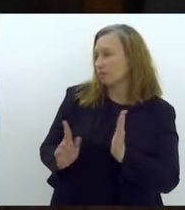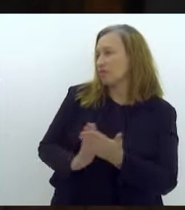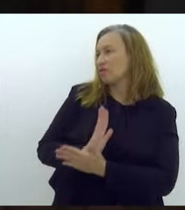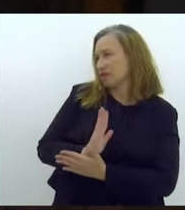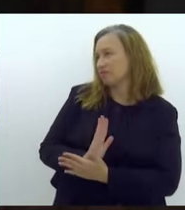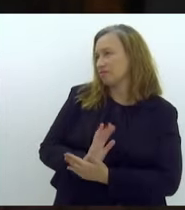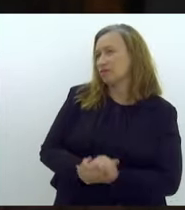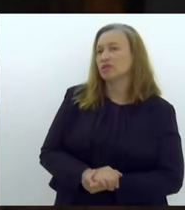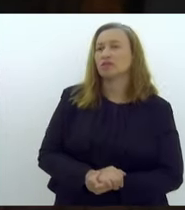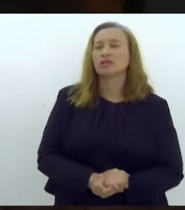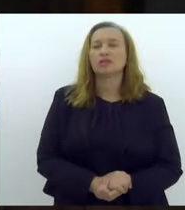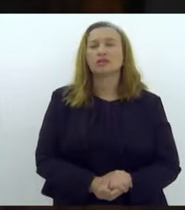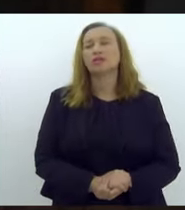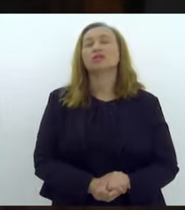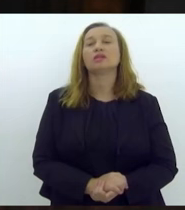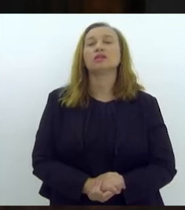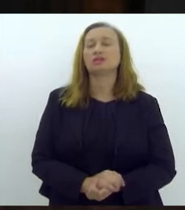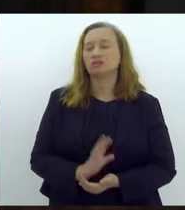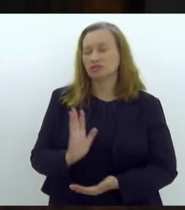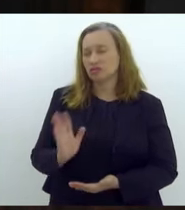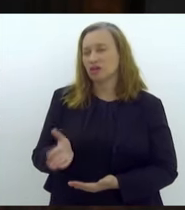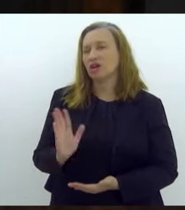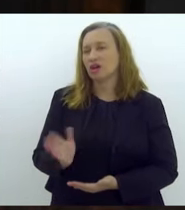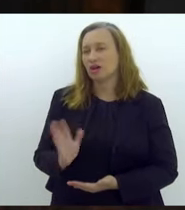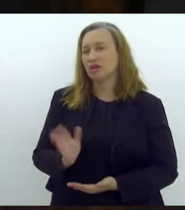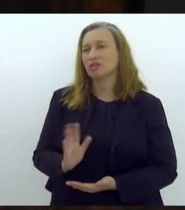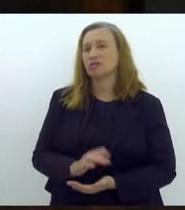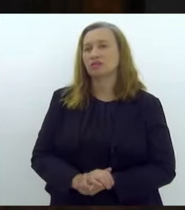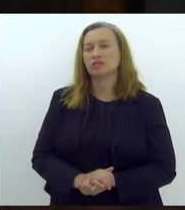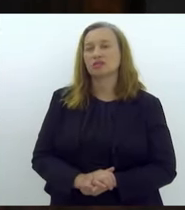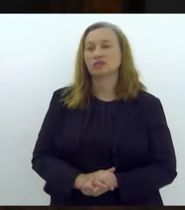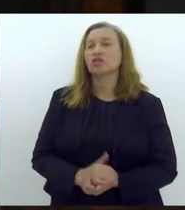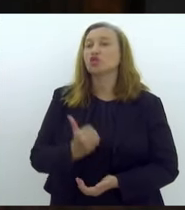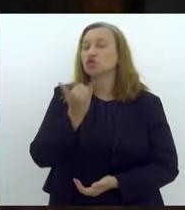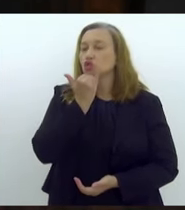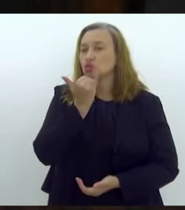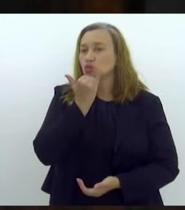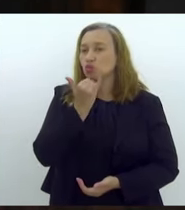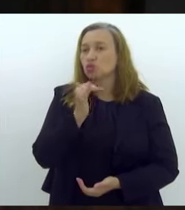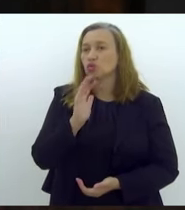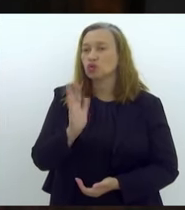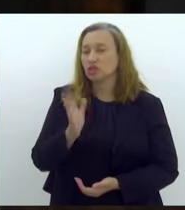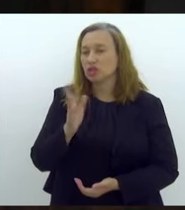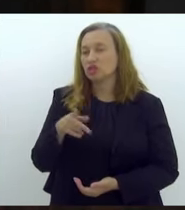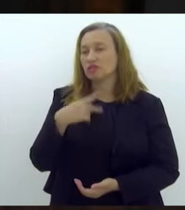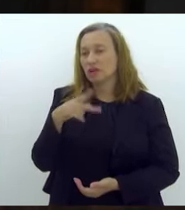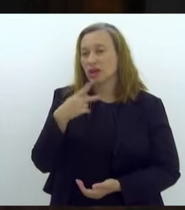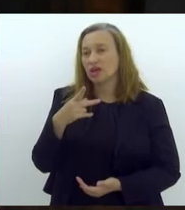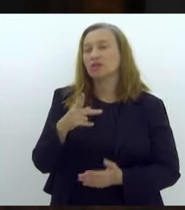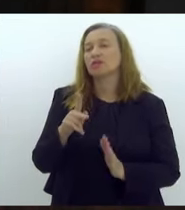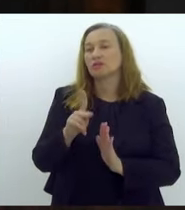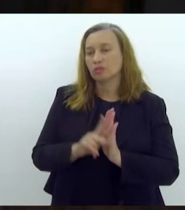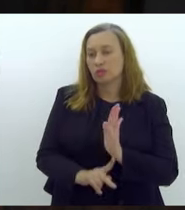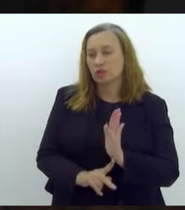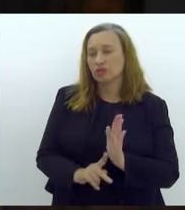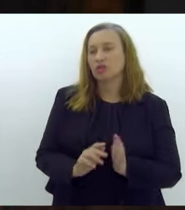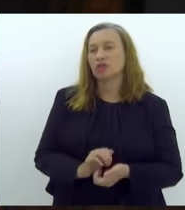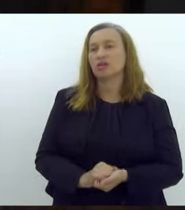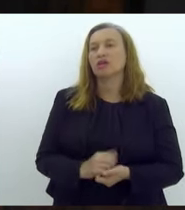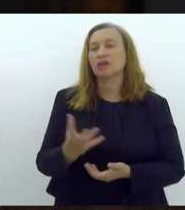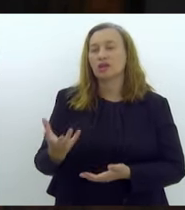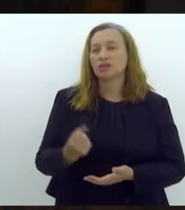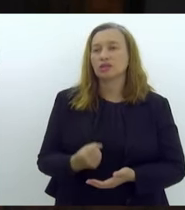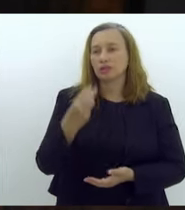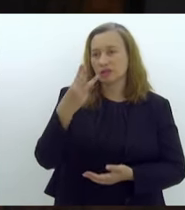aprovado. Já tinha... Desculpa, eu já tinha cantado que o projeto